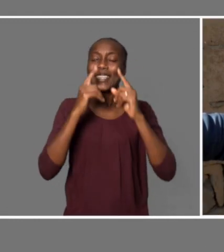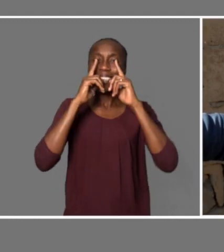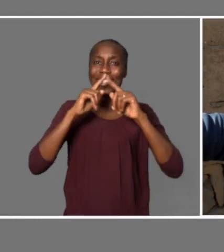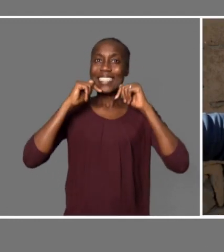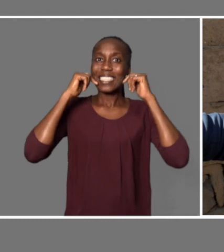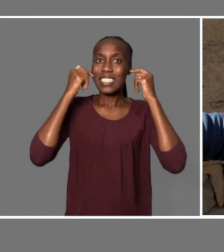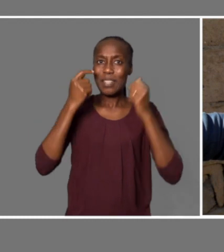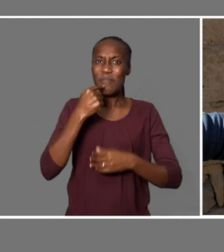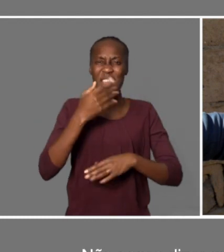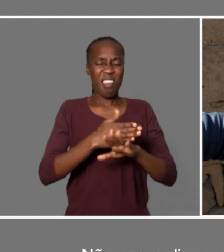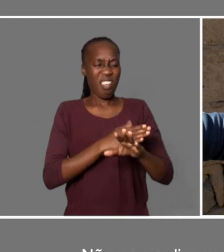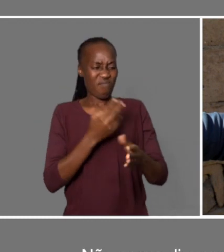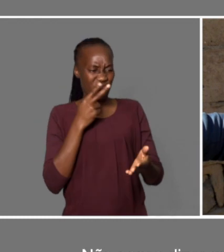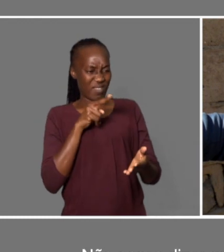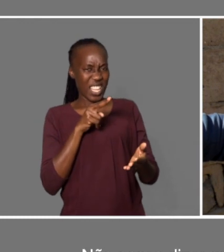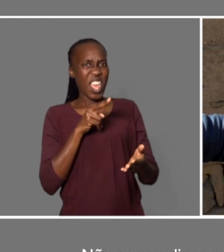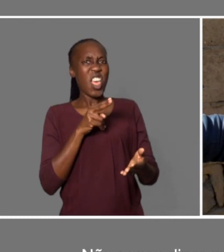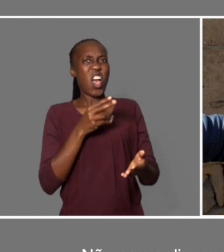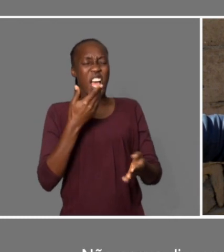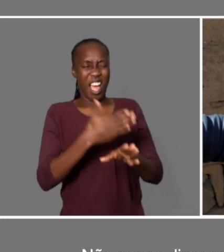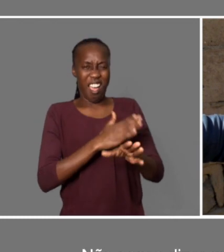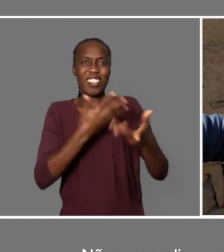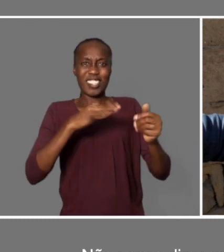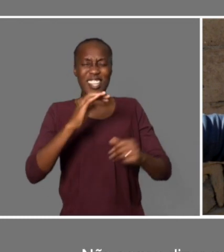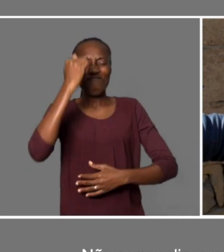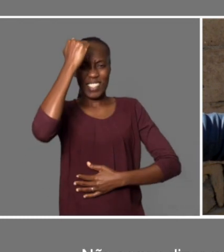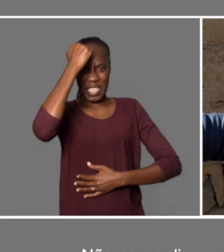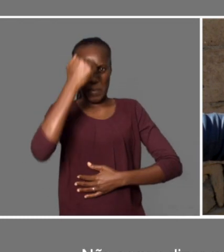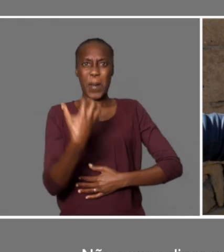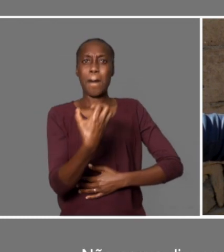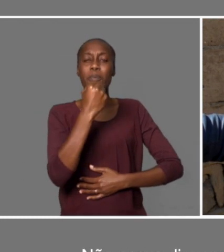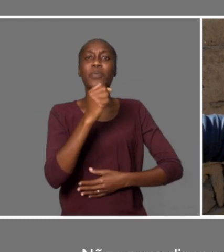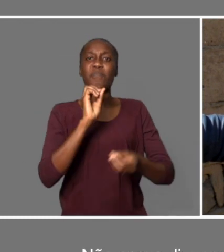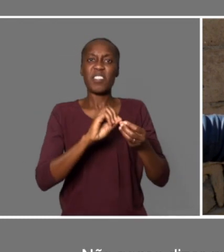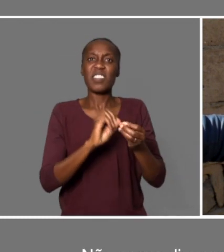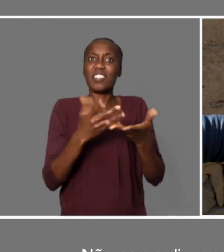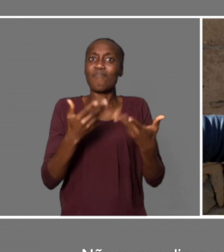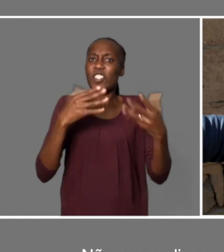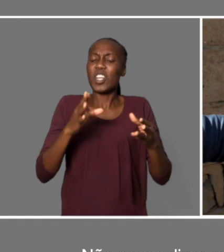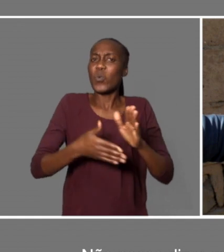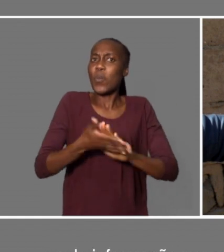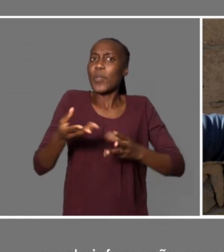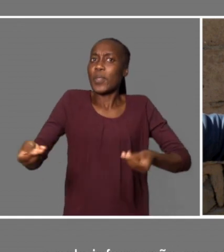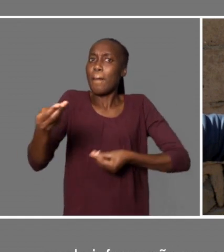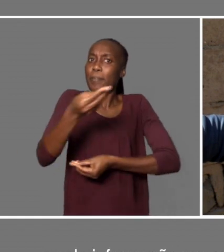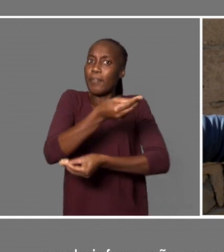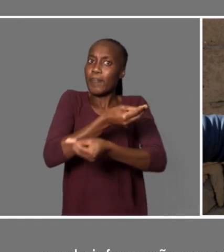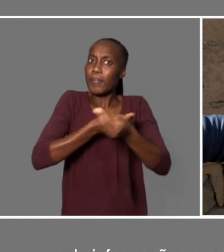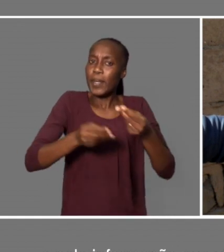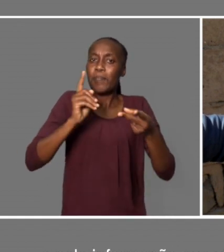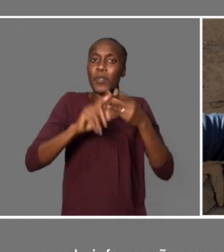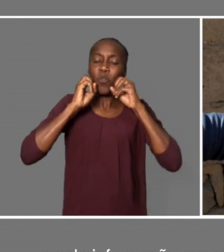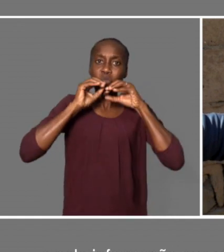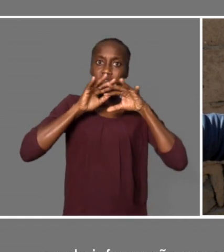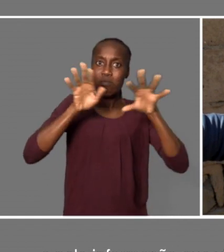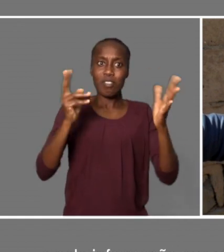satisfeito. Não posso dizer que não esperava, porque já acreditava naquilo que já estava a partilhar. É a formação que eu vi,